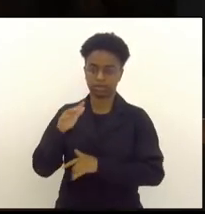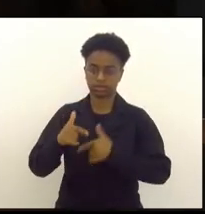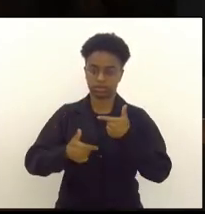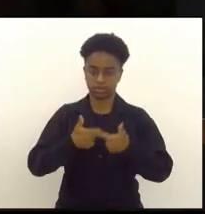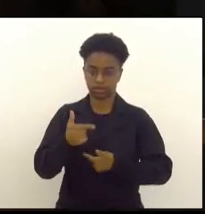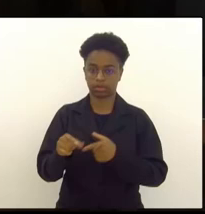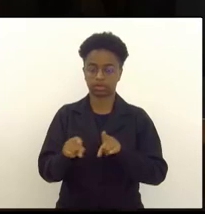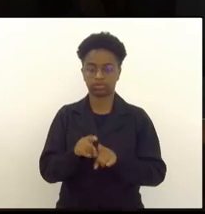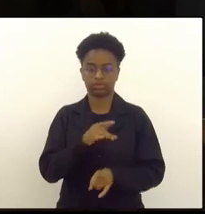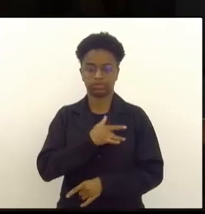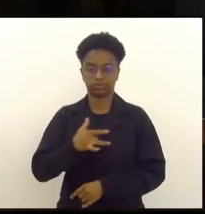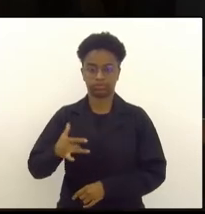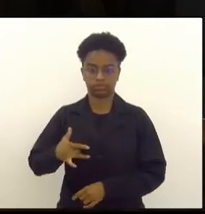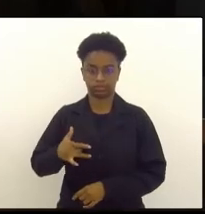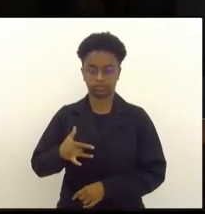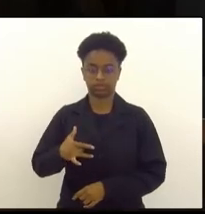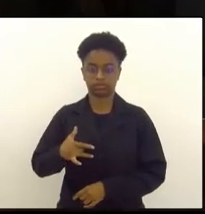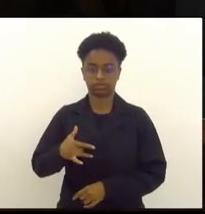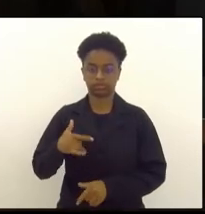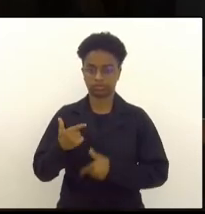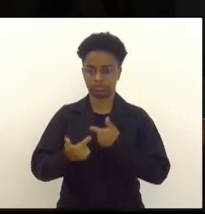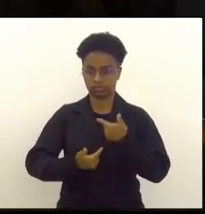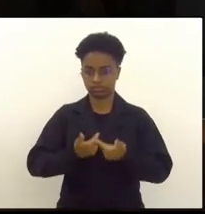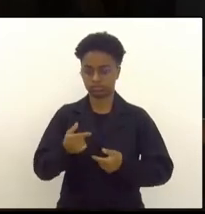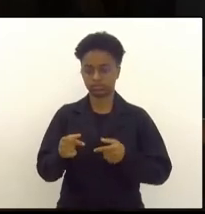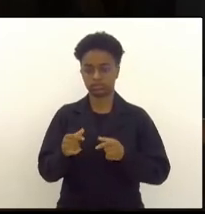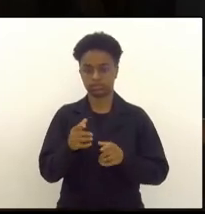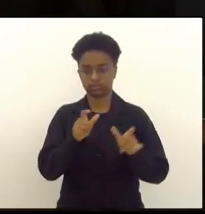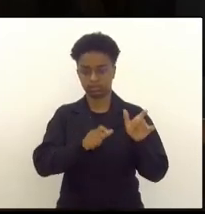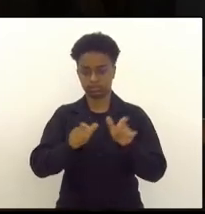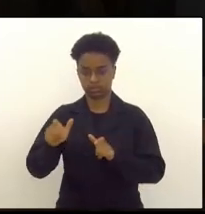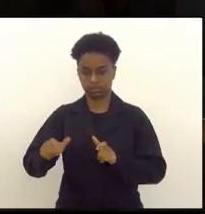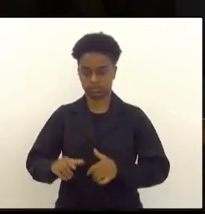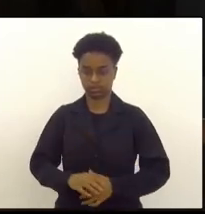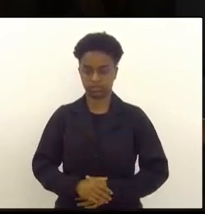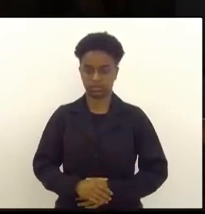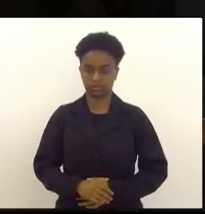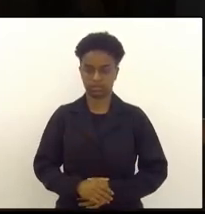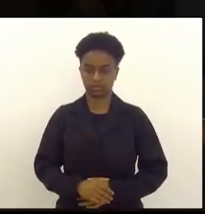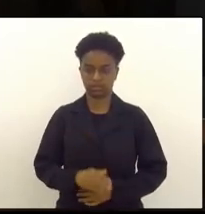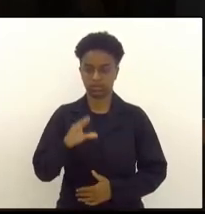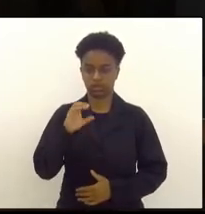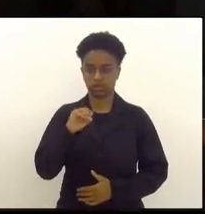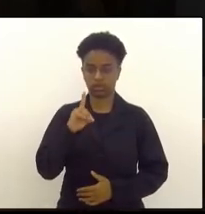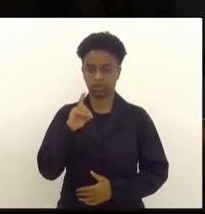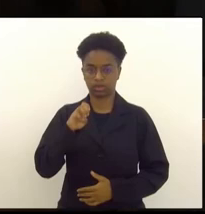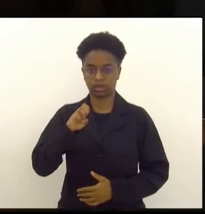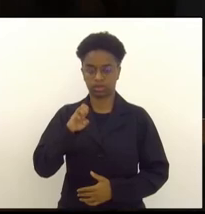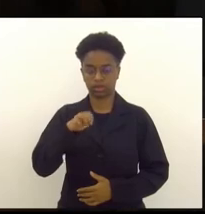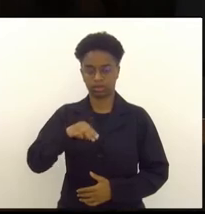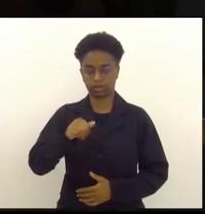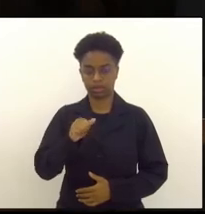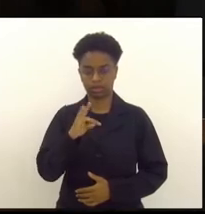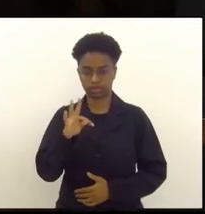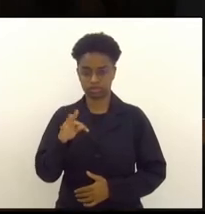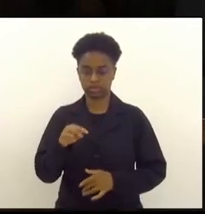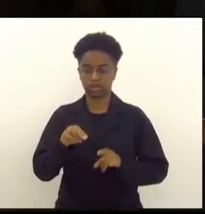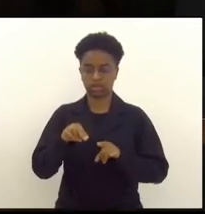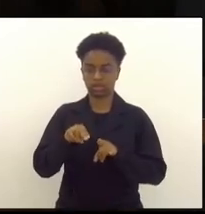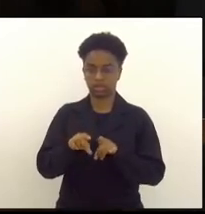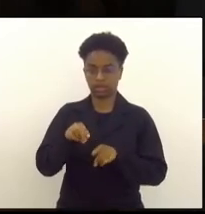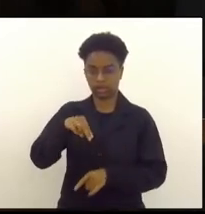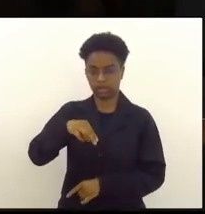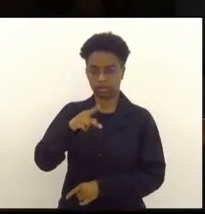da Saúde do Trabalhador e da Trabalhadora, CODEMAT, MPT.